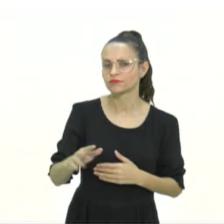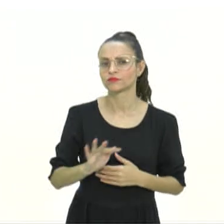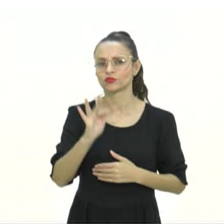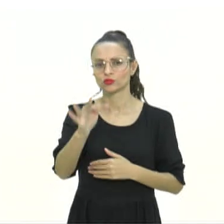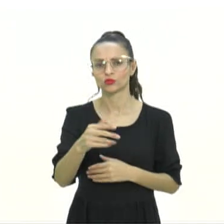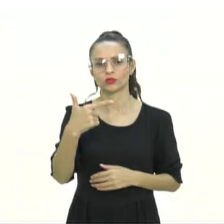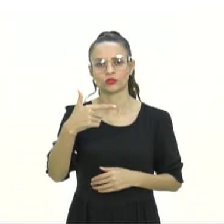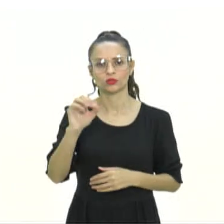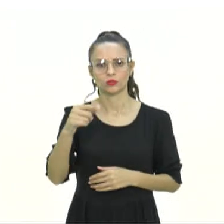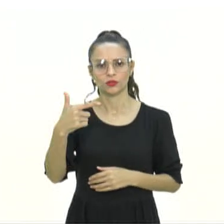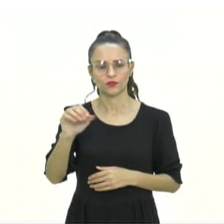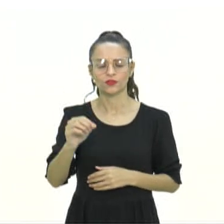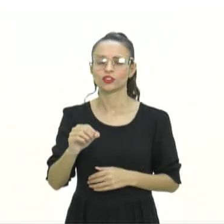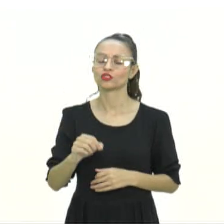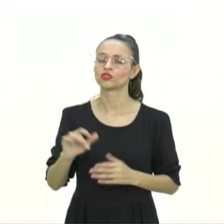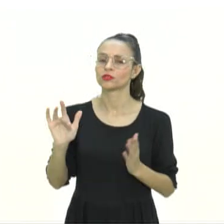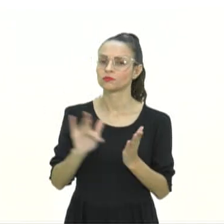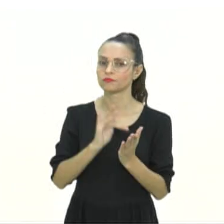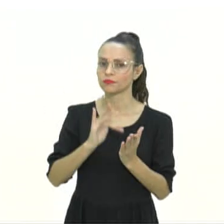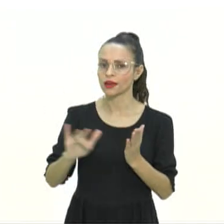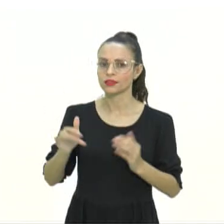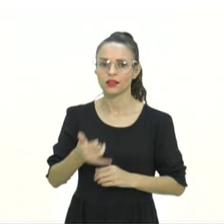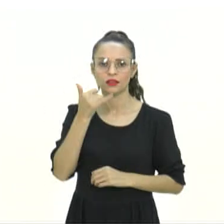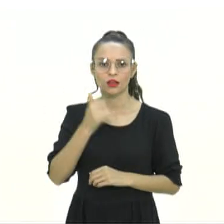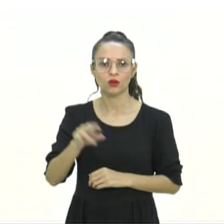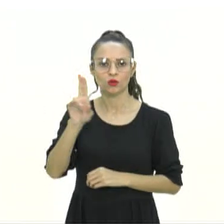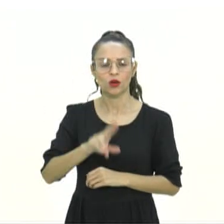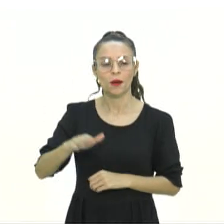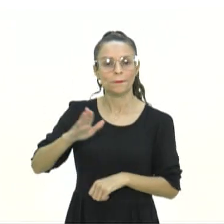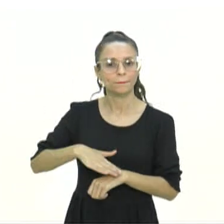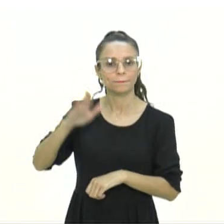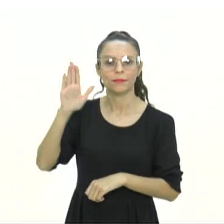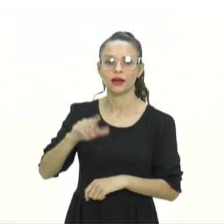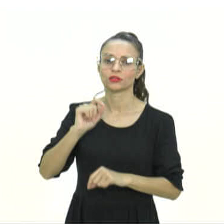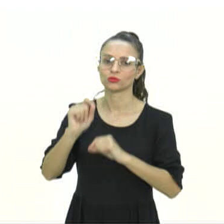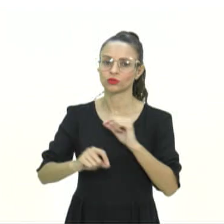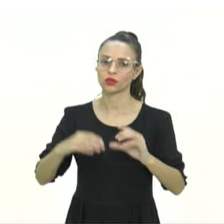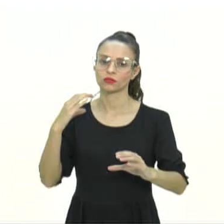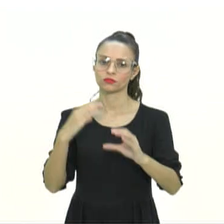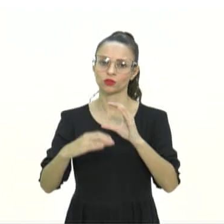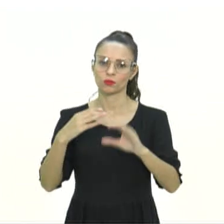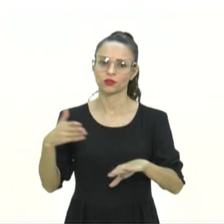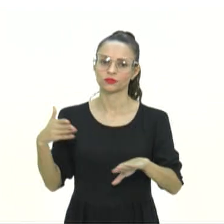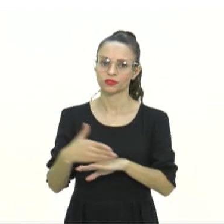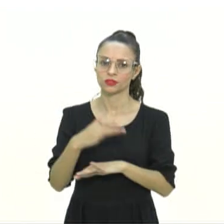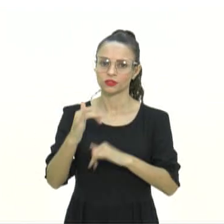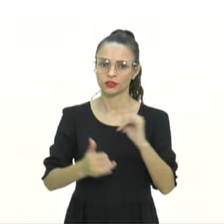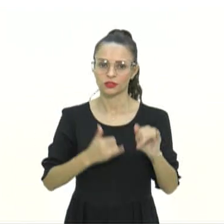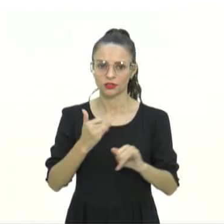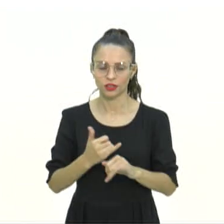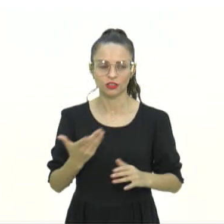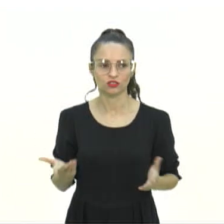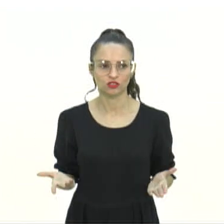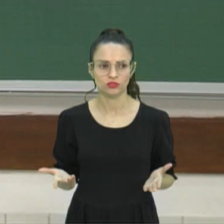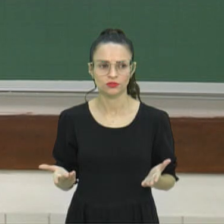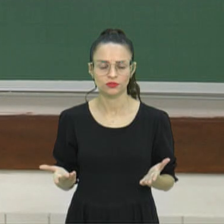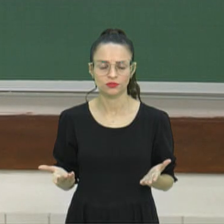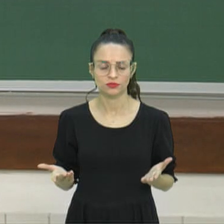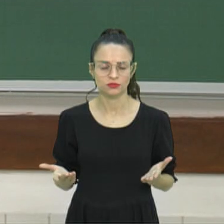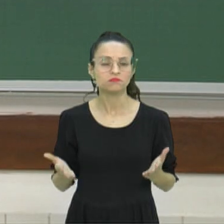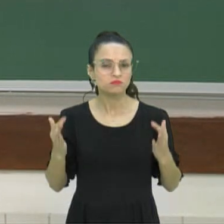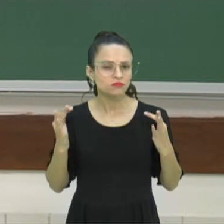2020 os dispositivos móveis serão o maior meio de acesso à internet. E essa previsão